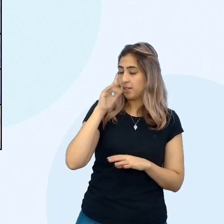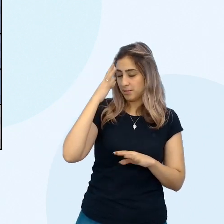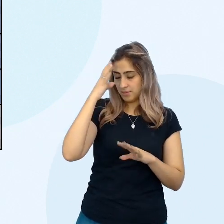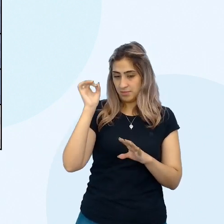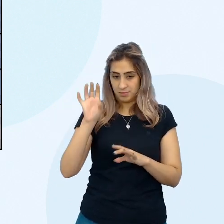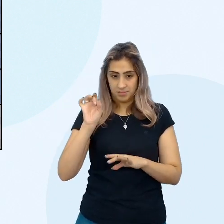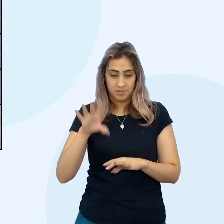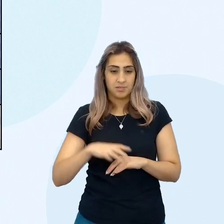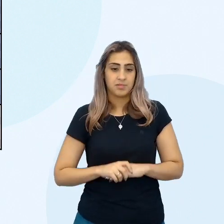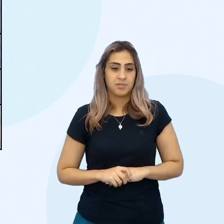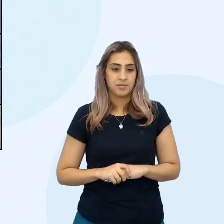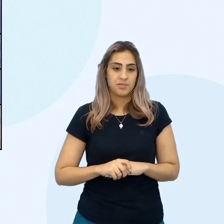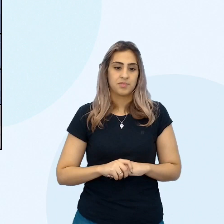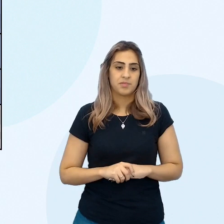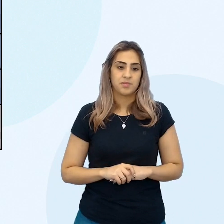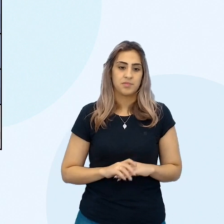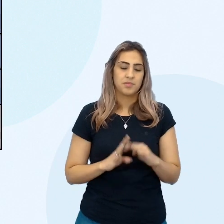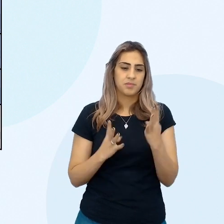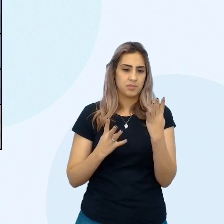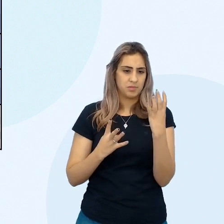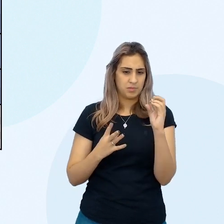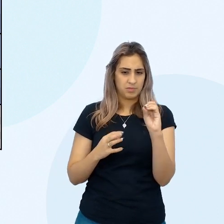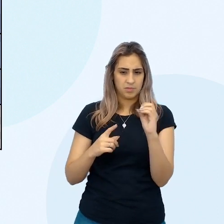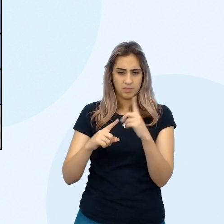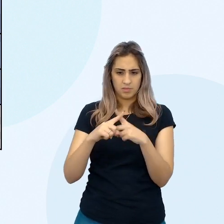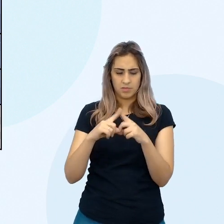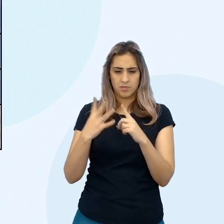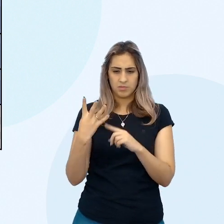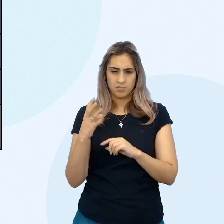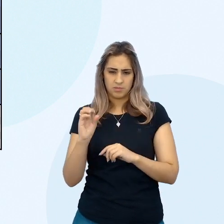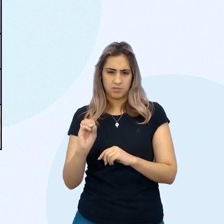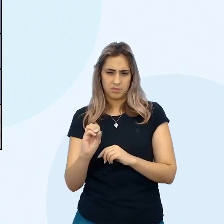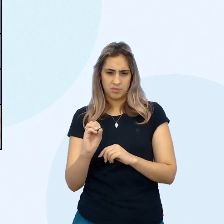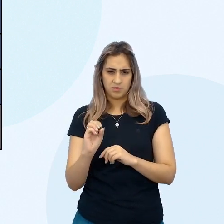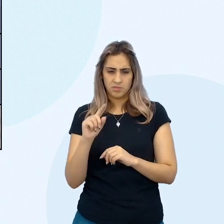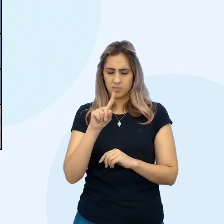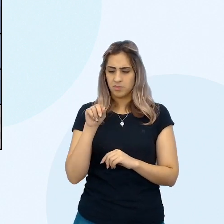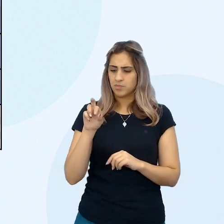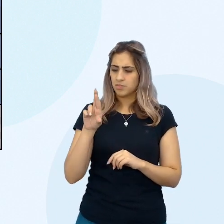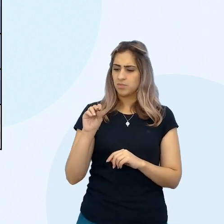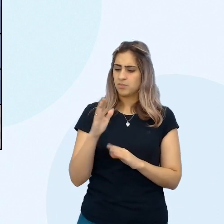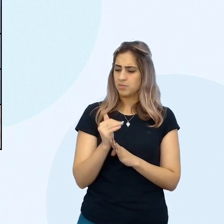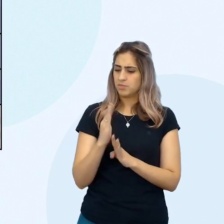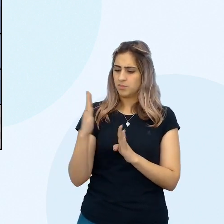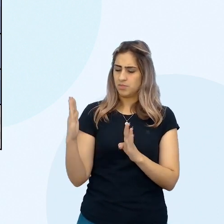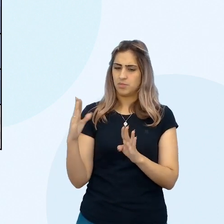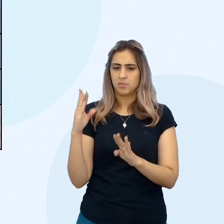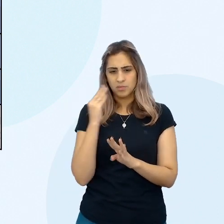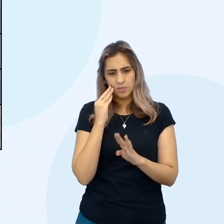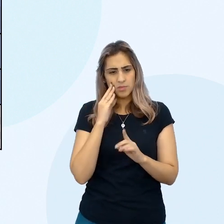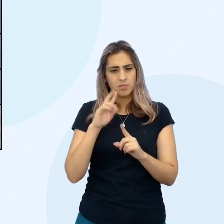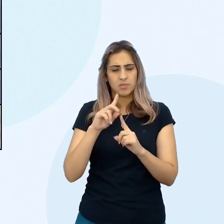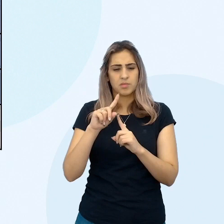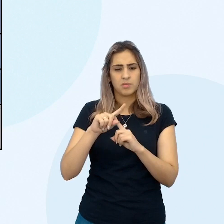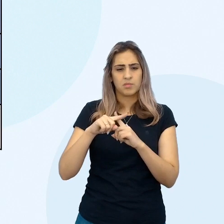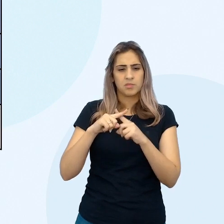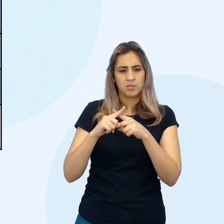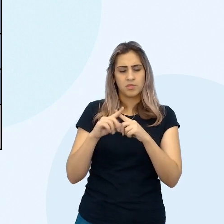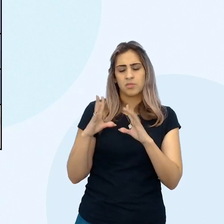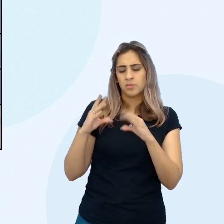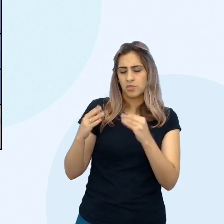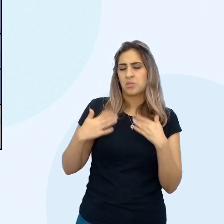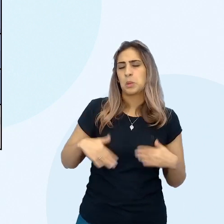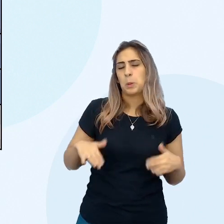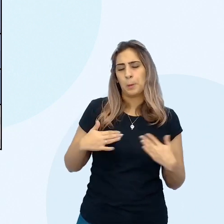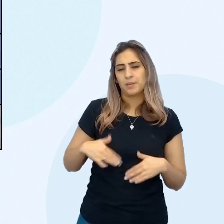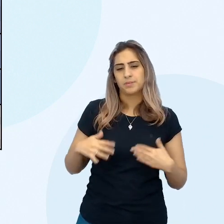que dá 1.600? 40 vezes 40, né? Eu gosto de jogar o zerinho para fora né? E aí multiplicar tudo tranquilamente.